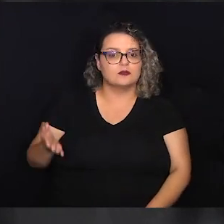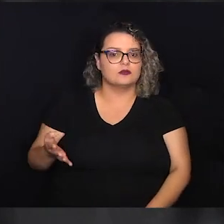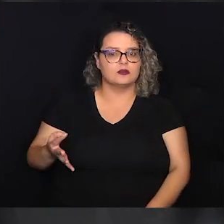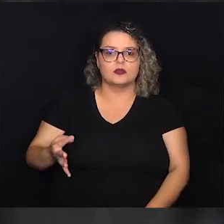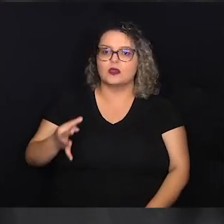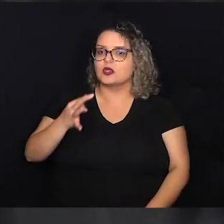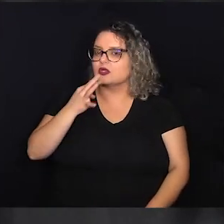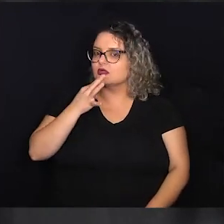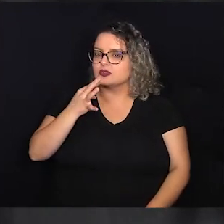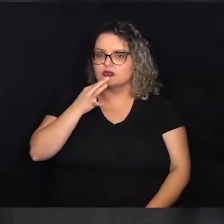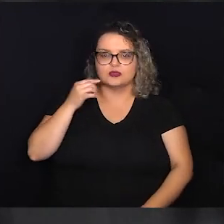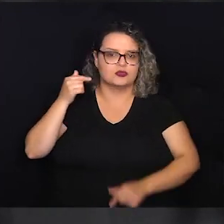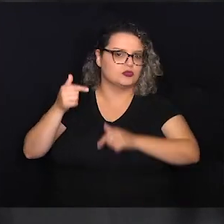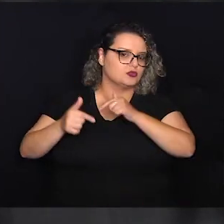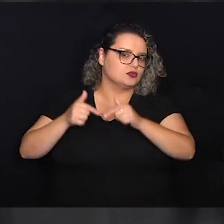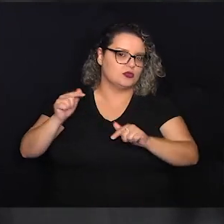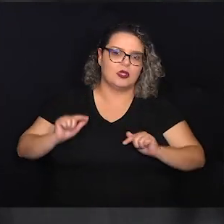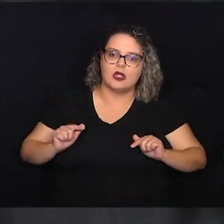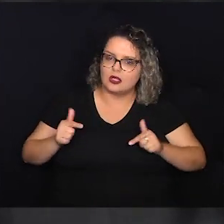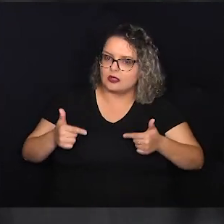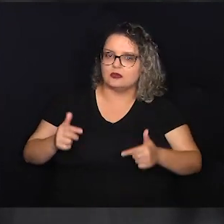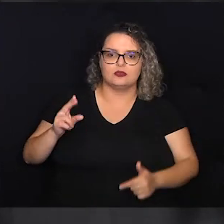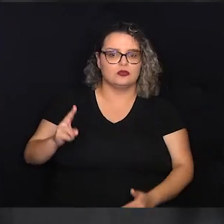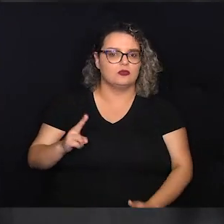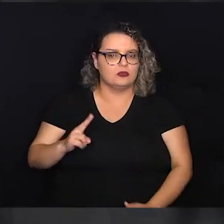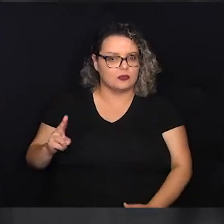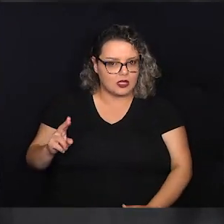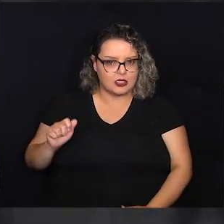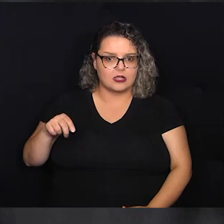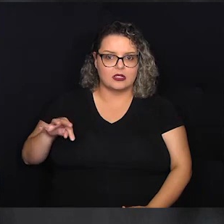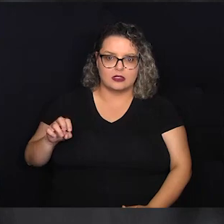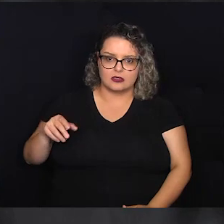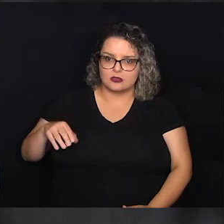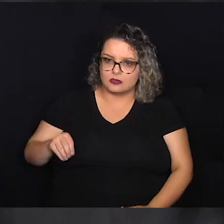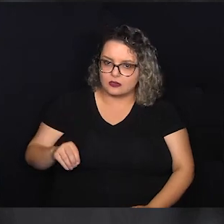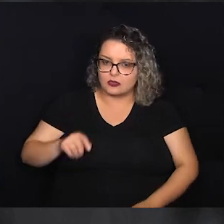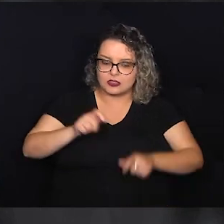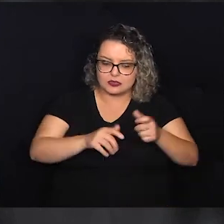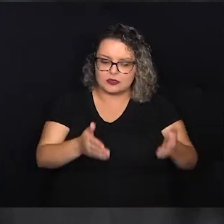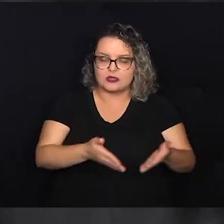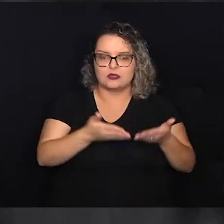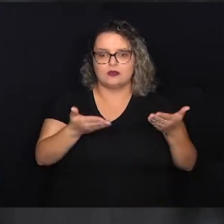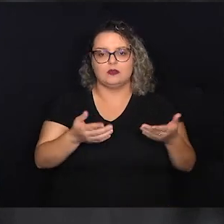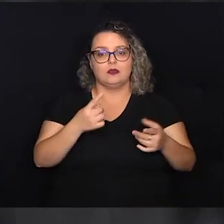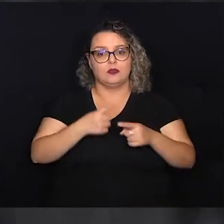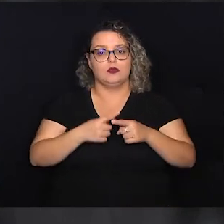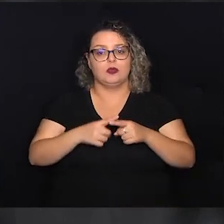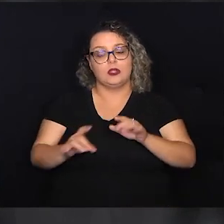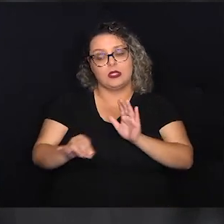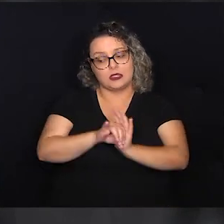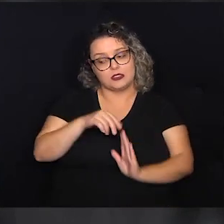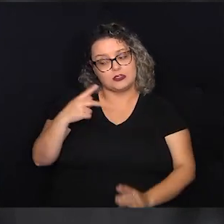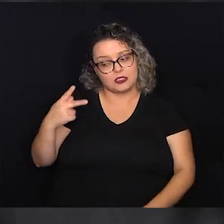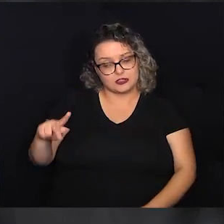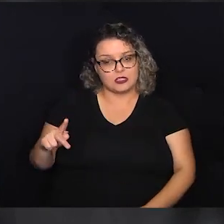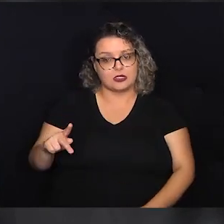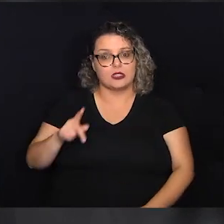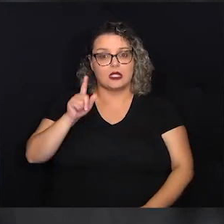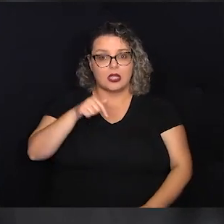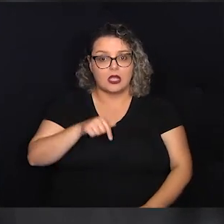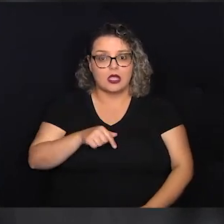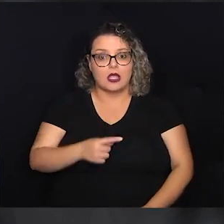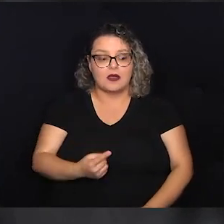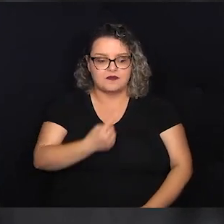não reconhecer o trabalho, a luta do Padre Antônio com os pobres, porque a identificação dele é exatamente isso, com